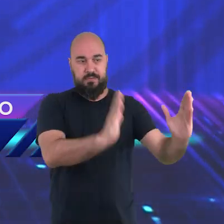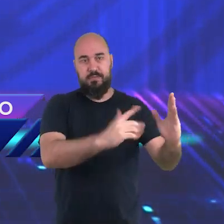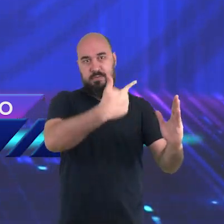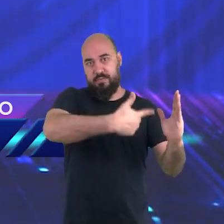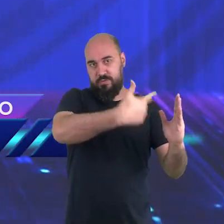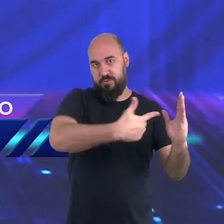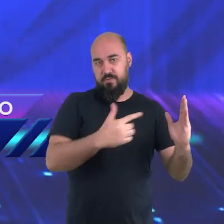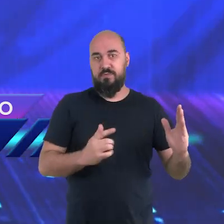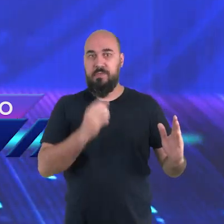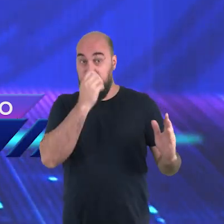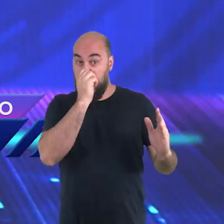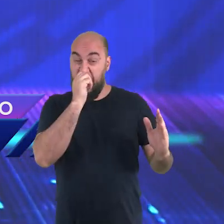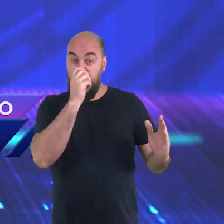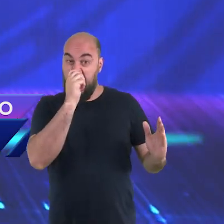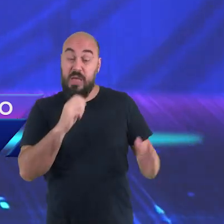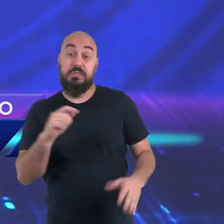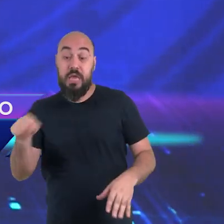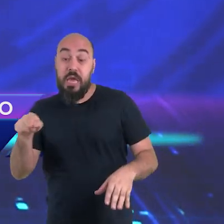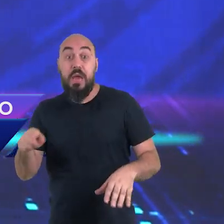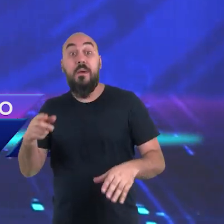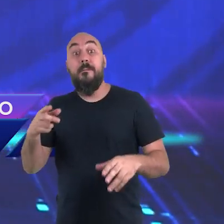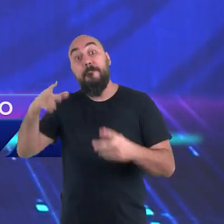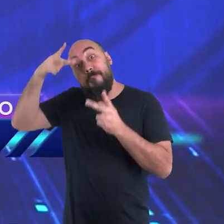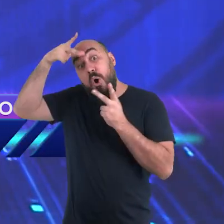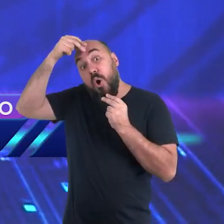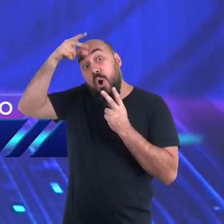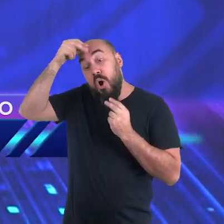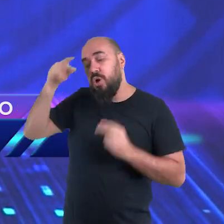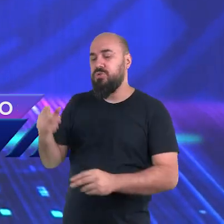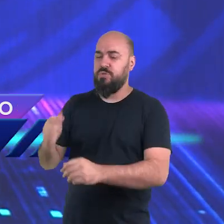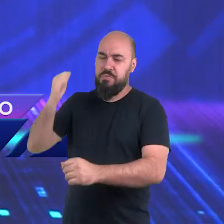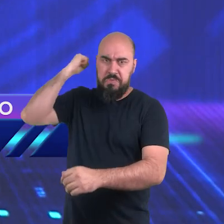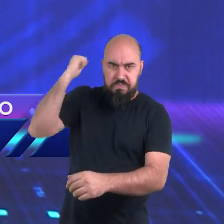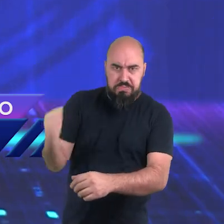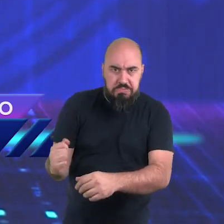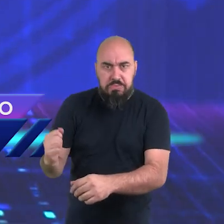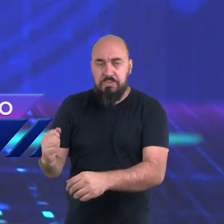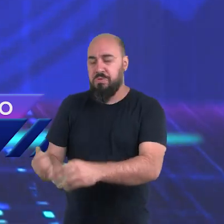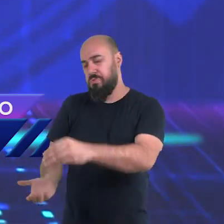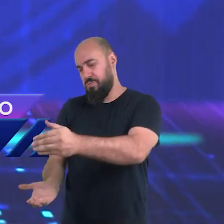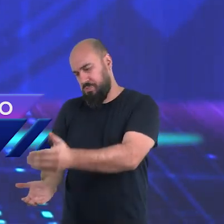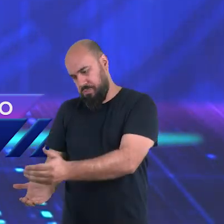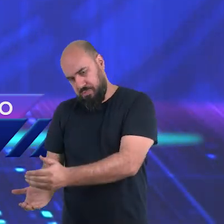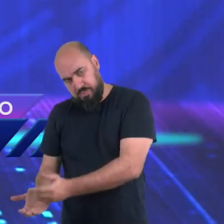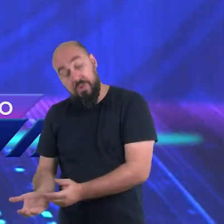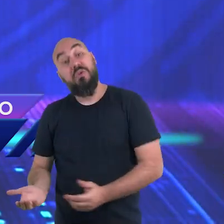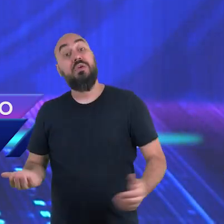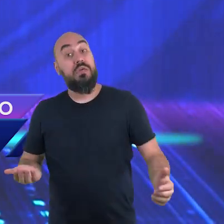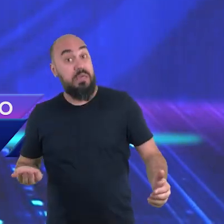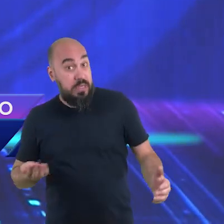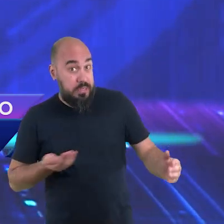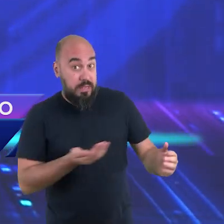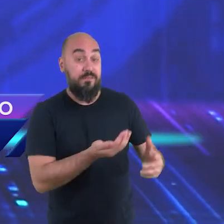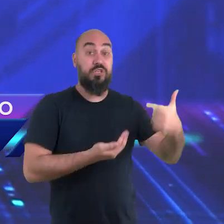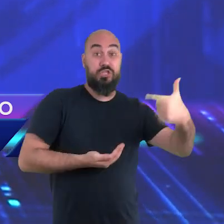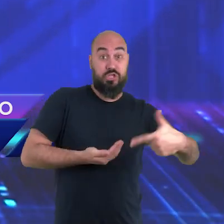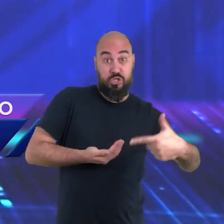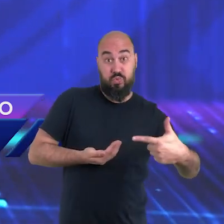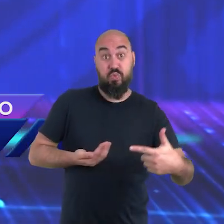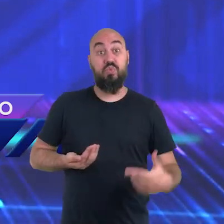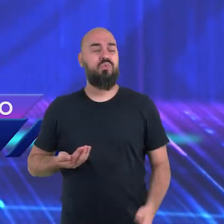bode chamado bode para o Senhor, para dentro do segundo compartimento do santuário. Tinha o primeiro, que era o lugar santo, e o segundo, que era o